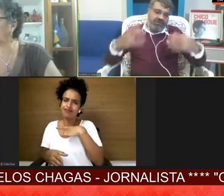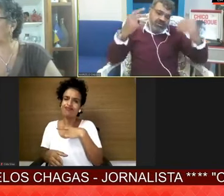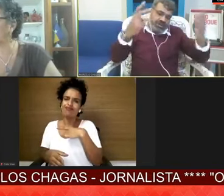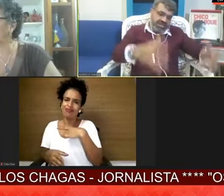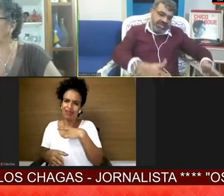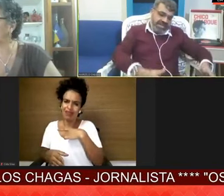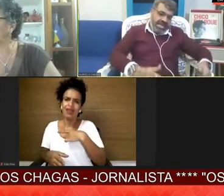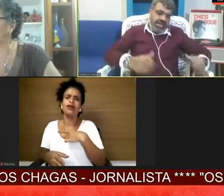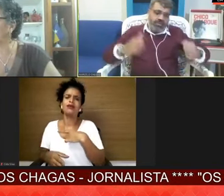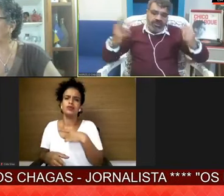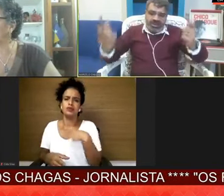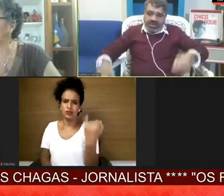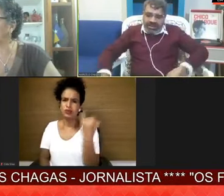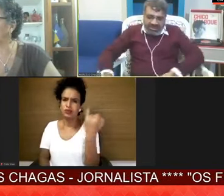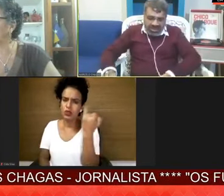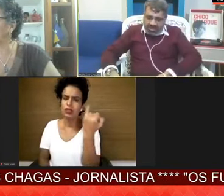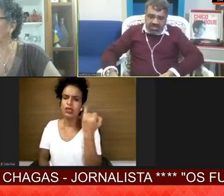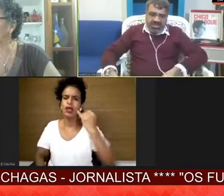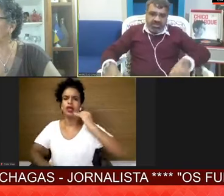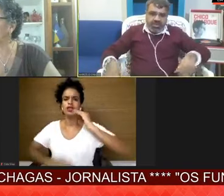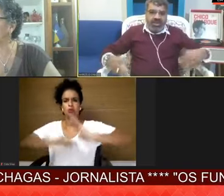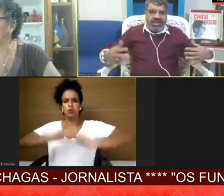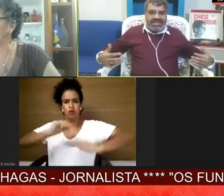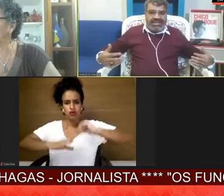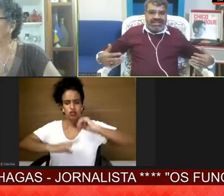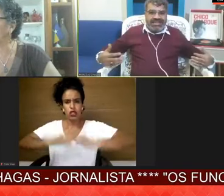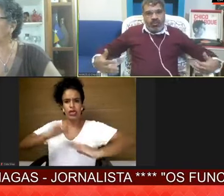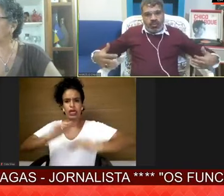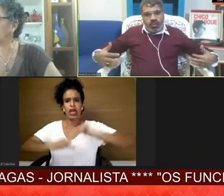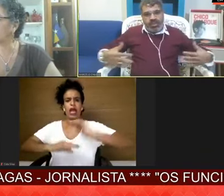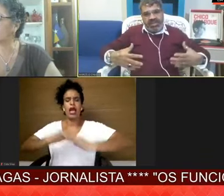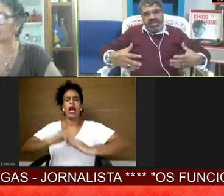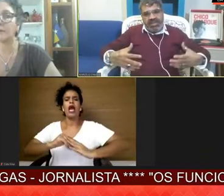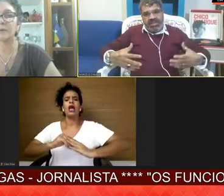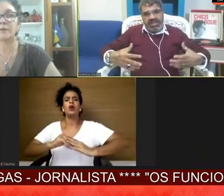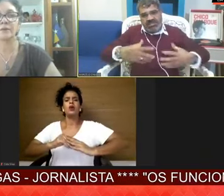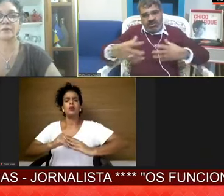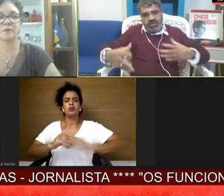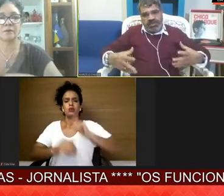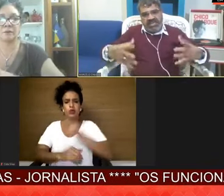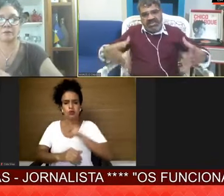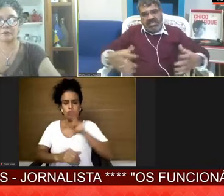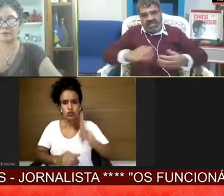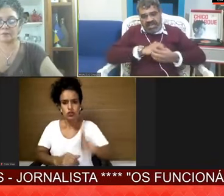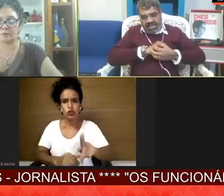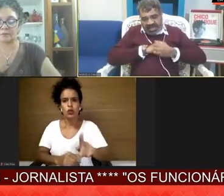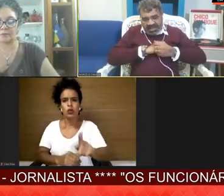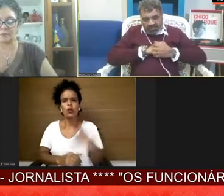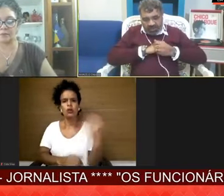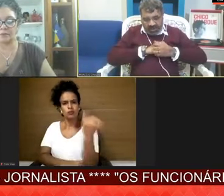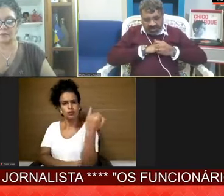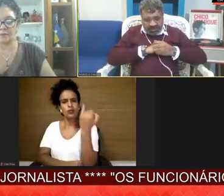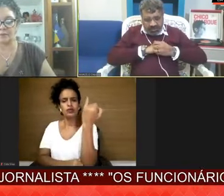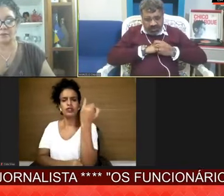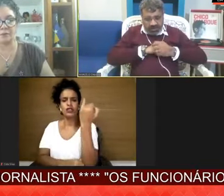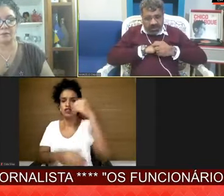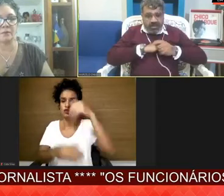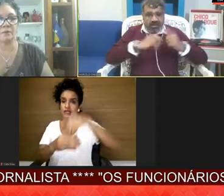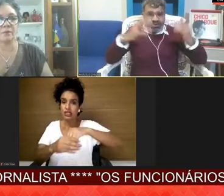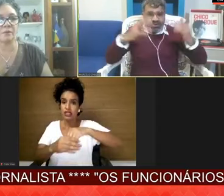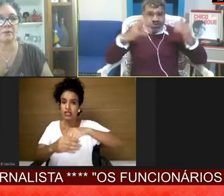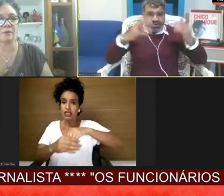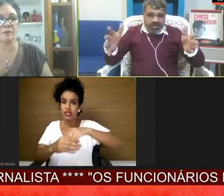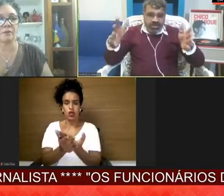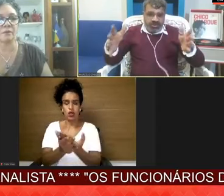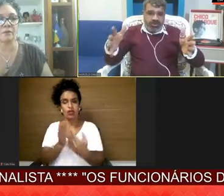profissionais do magistério, diretores de escola, que são companheiros, parceiros e companheiras ali e que ajudam nessa discussão.